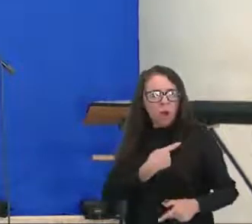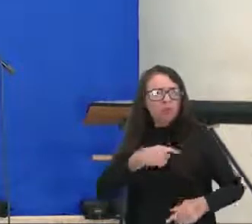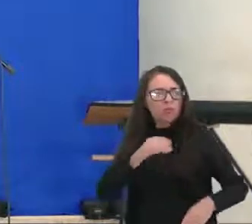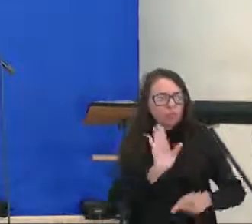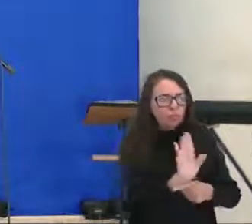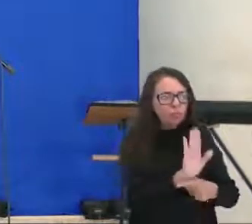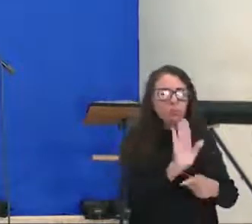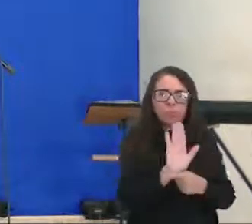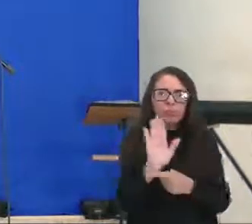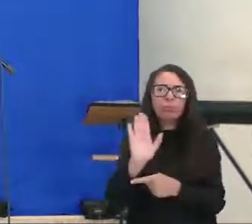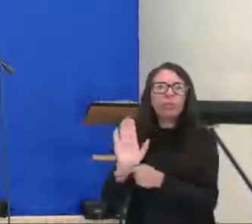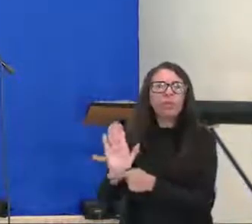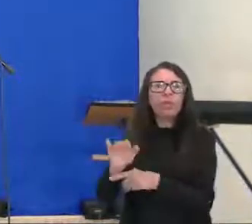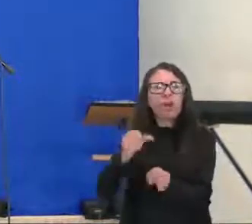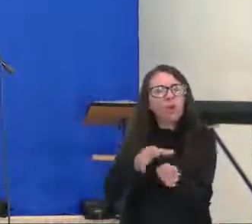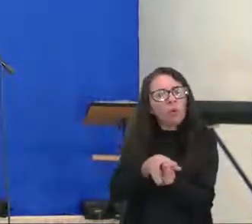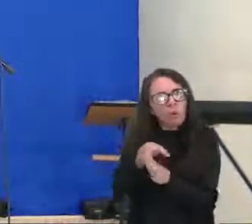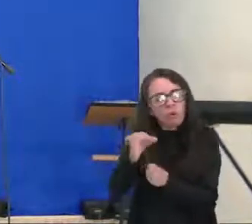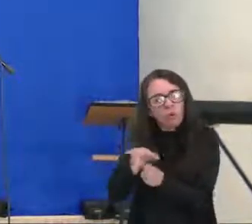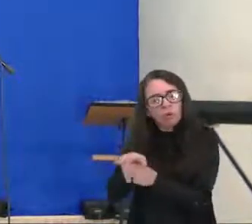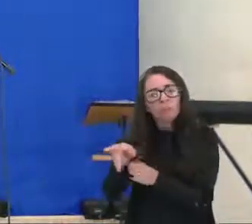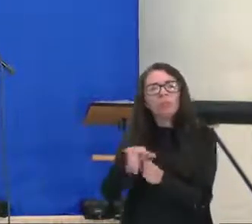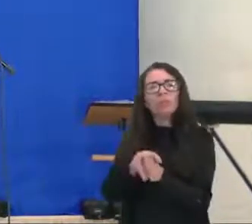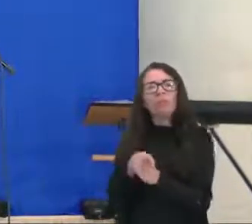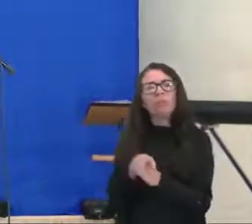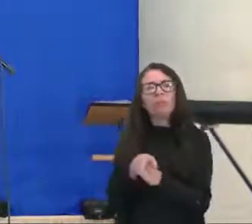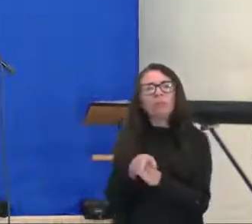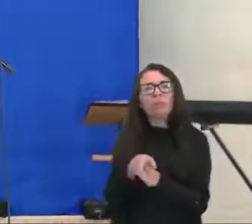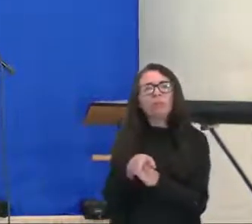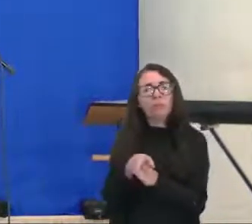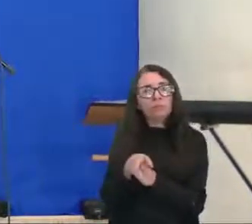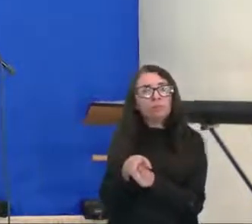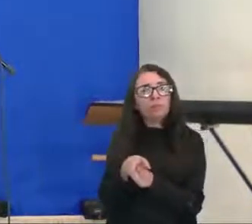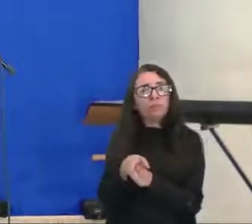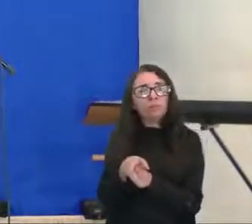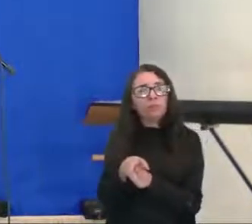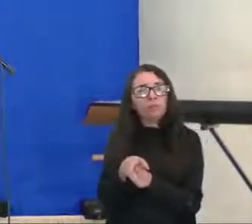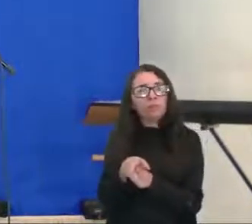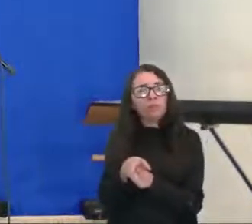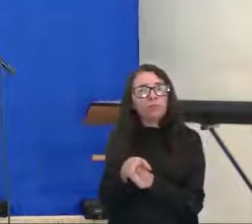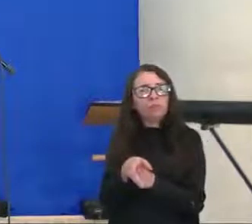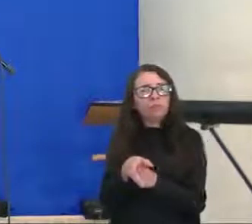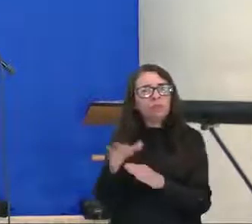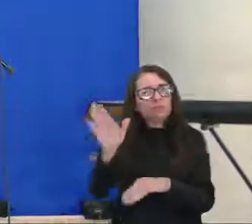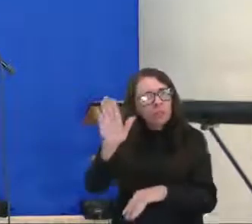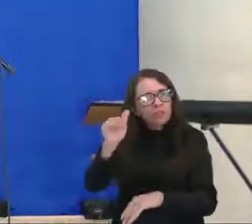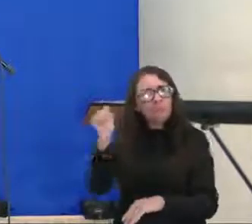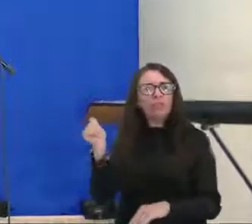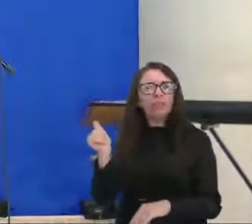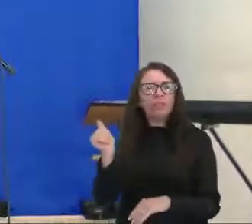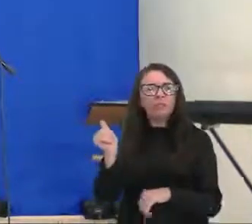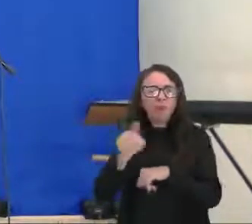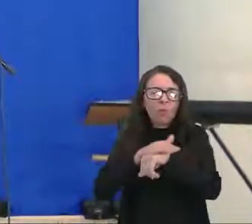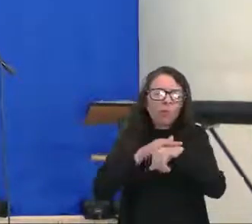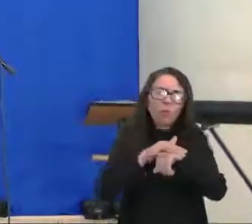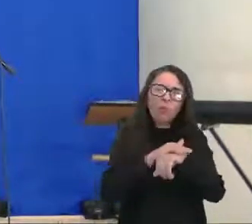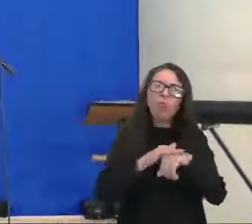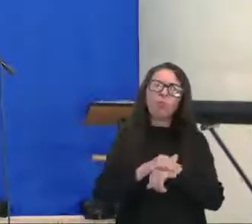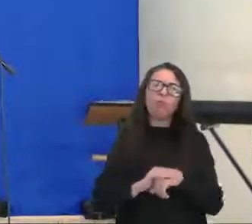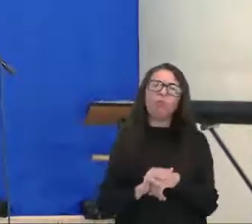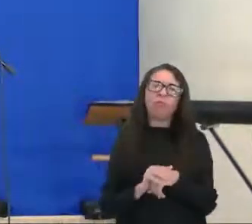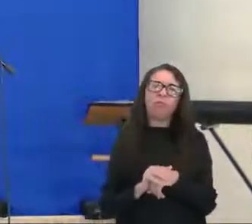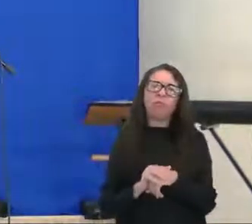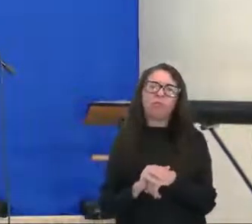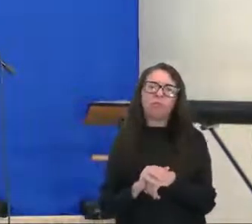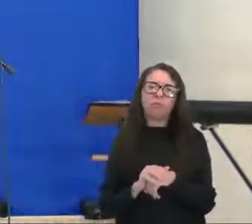é impossível praticamente, né? Só com o agir de Deus, mesmo se Deus quer que alguém de nós seja perfeito aos seus olhos. Nós não estamos falando de perfeição, nós estamos